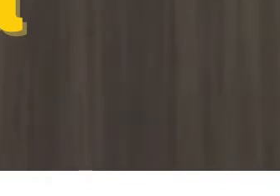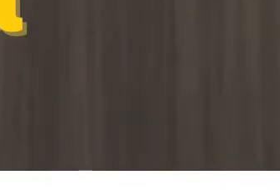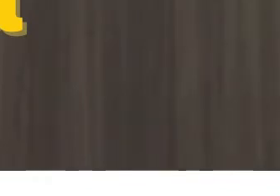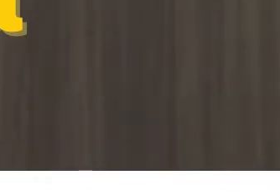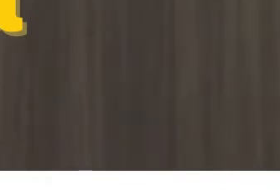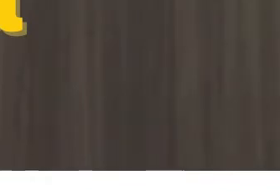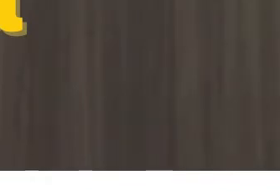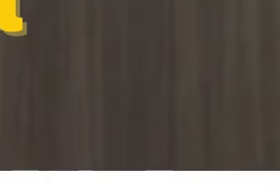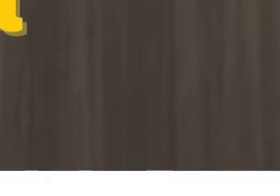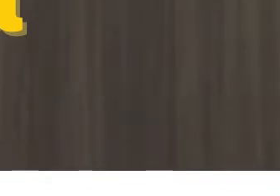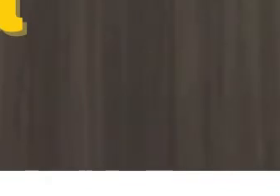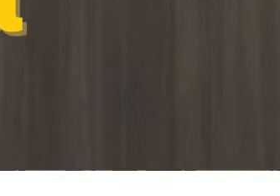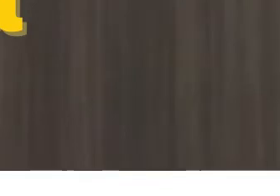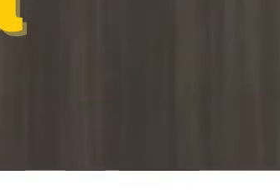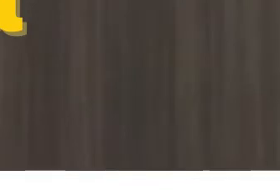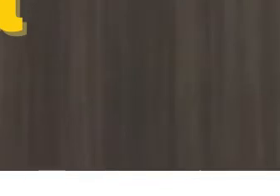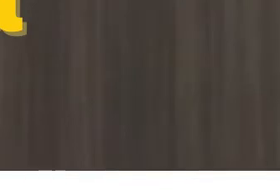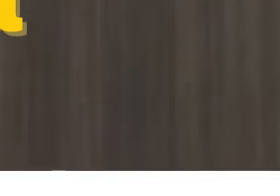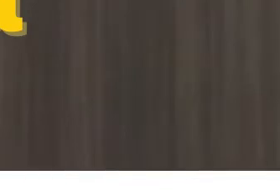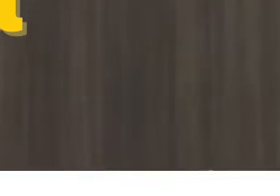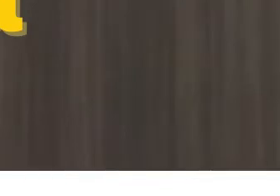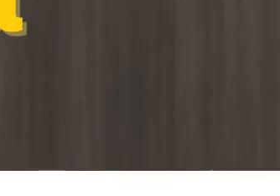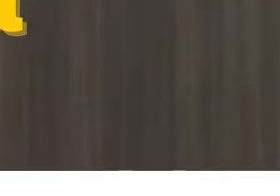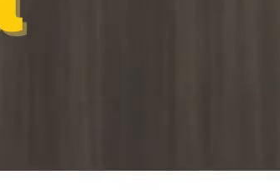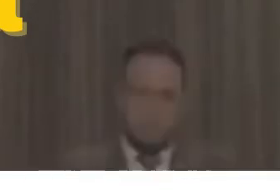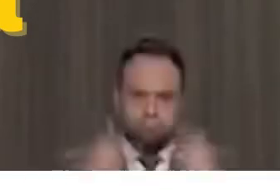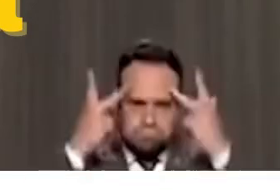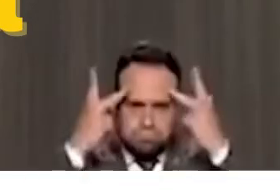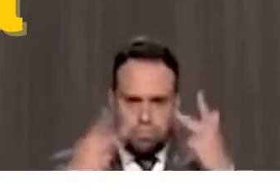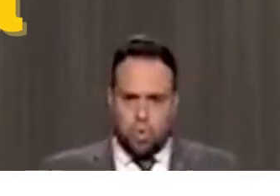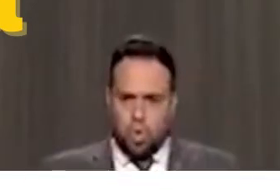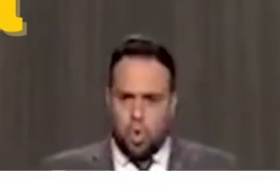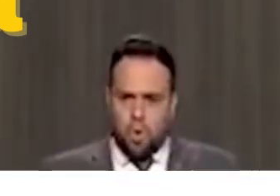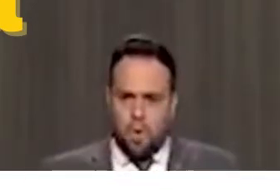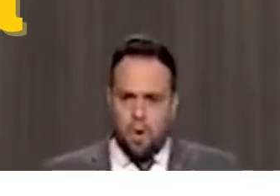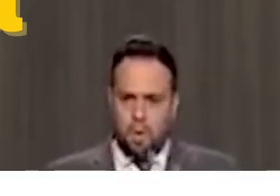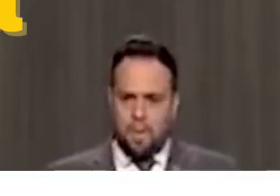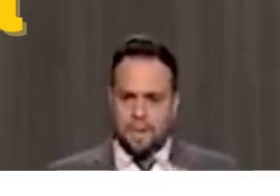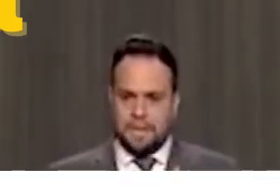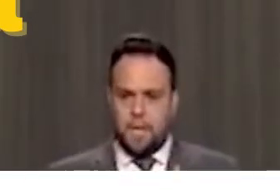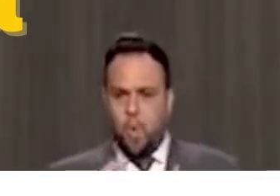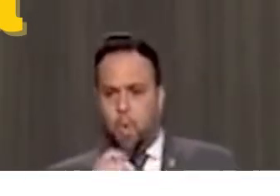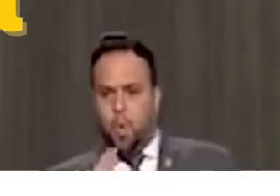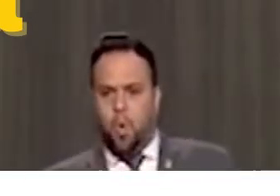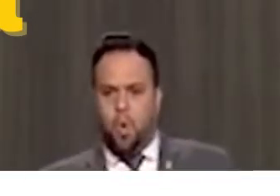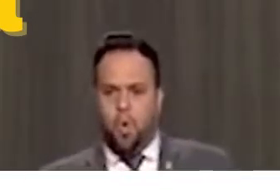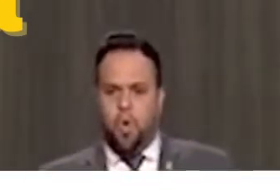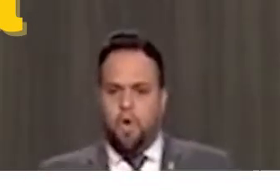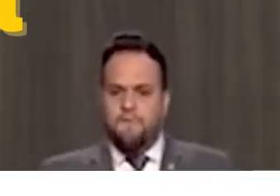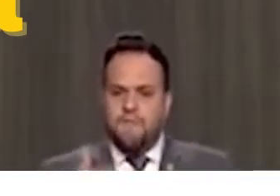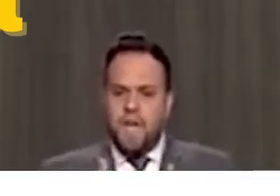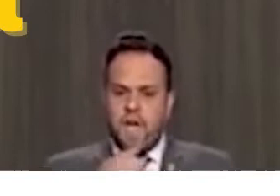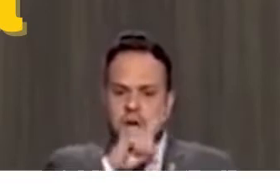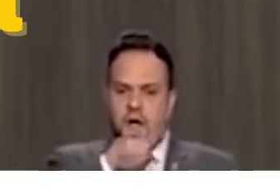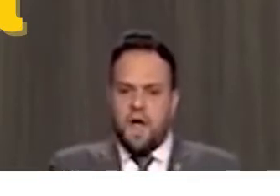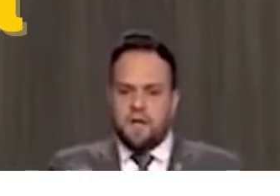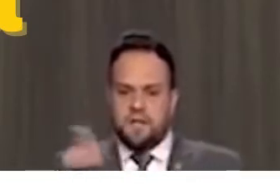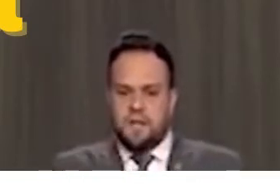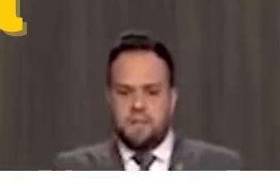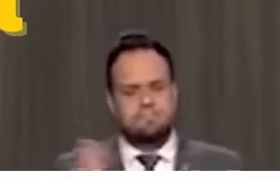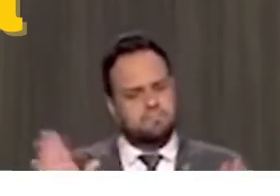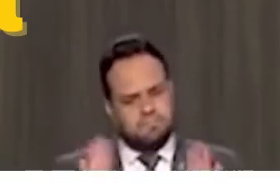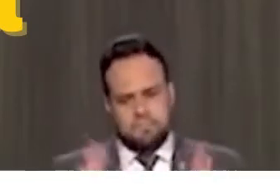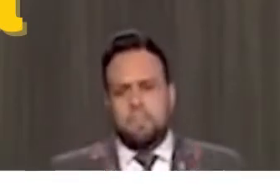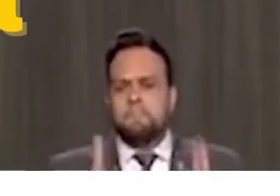perdão. Senhor Leomar do Reuters da Rádio. O senhor vai voltar a rotina normal em Brasília ou as viagens vão ser canceladas? Não, tudo está programado, vai ser cumprido,